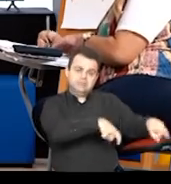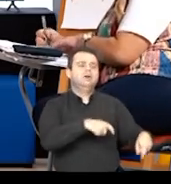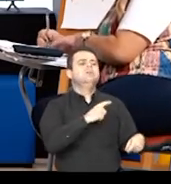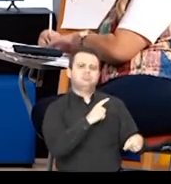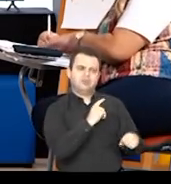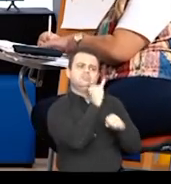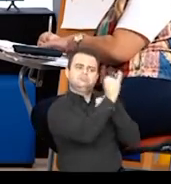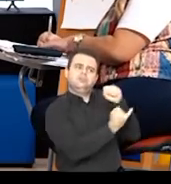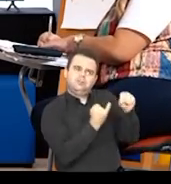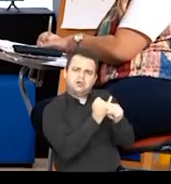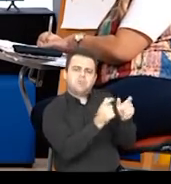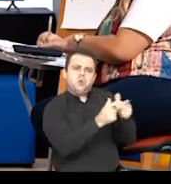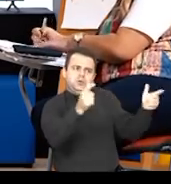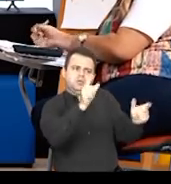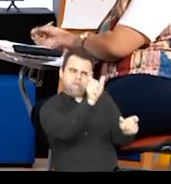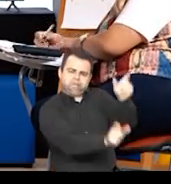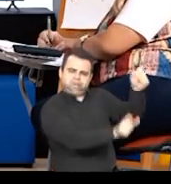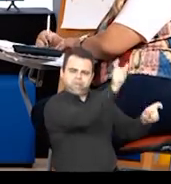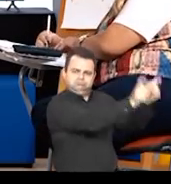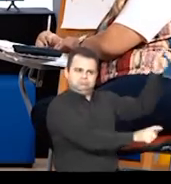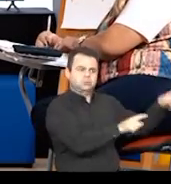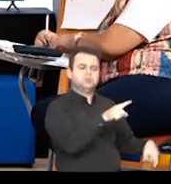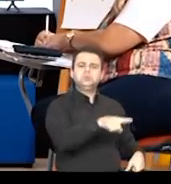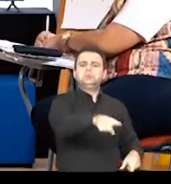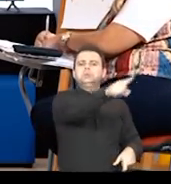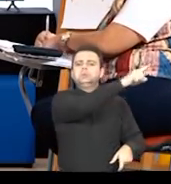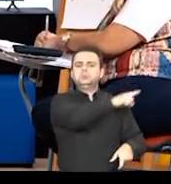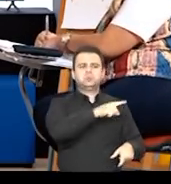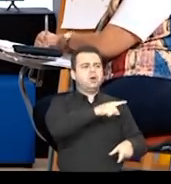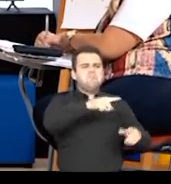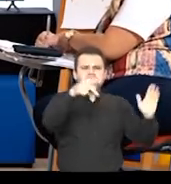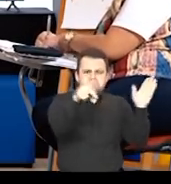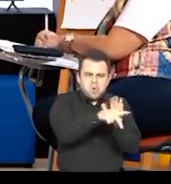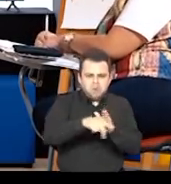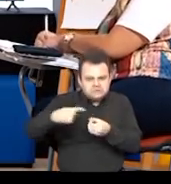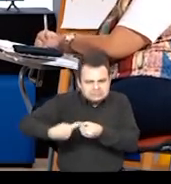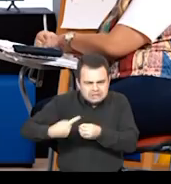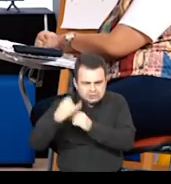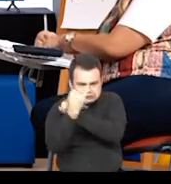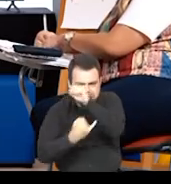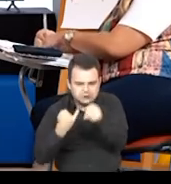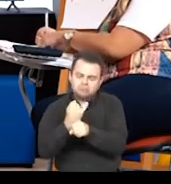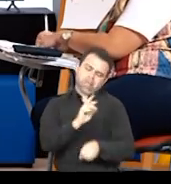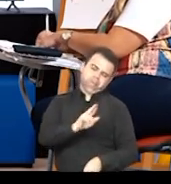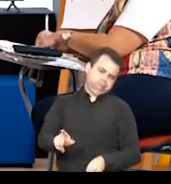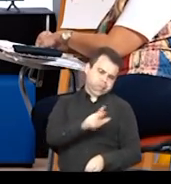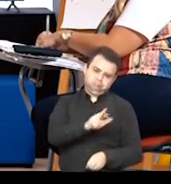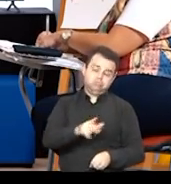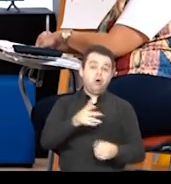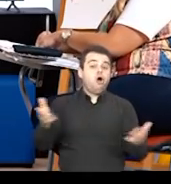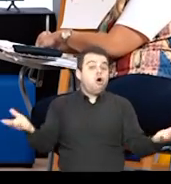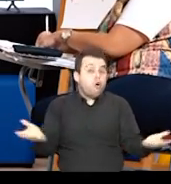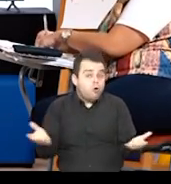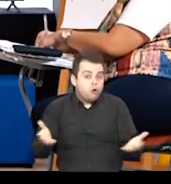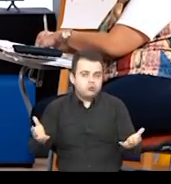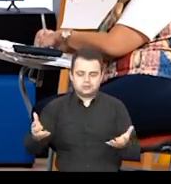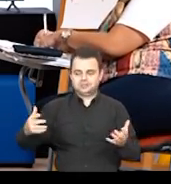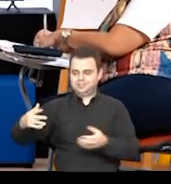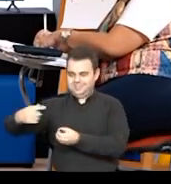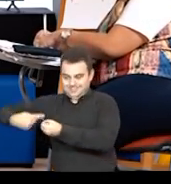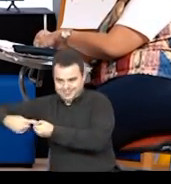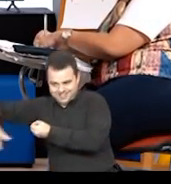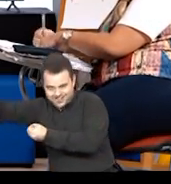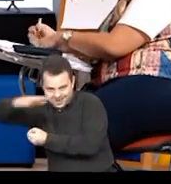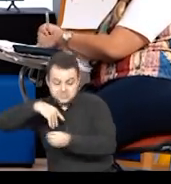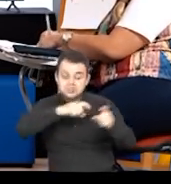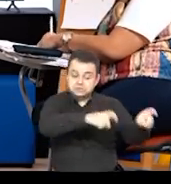internet, então não podemos falar que essa é uma atividade exclusiva de quem mora na cidade. Tudo isso porque hoje o campo e a cidade estão cada